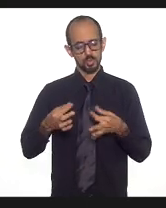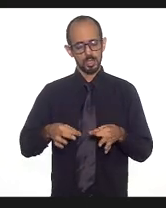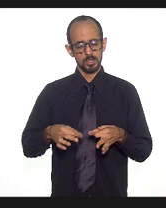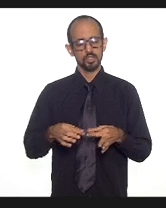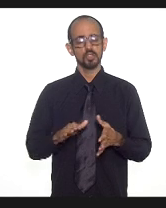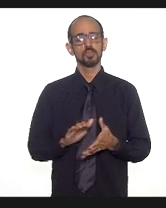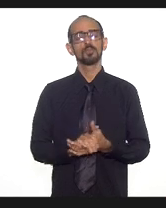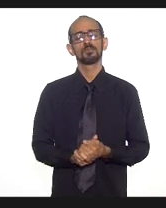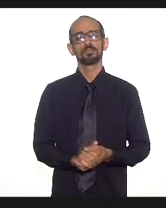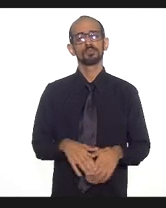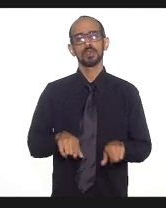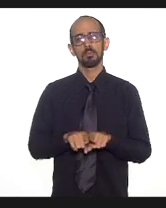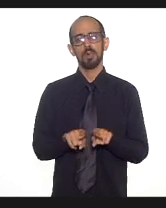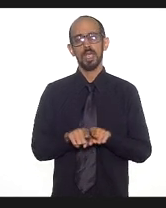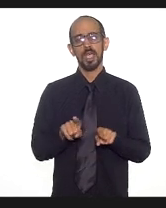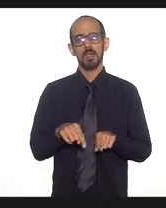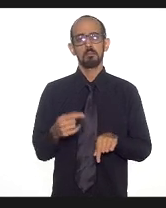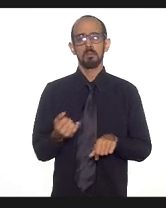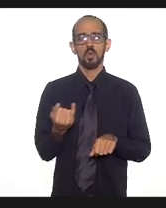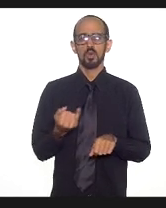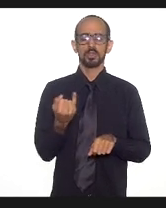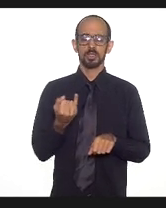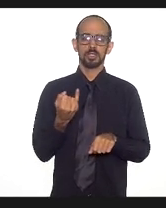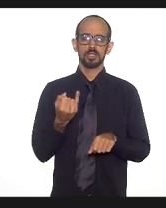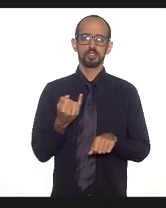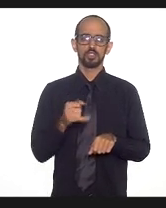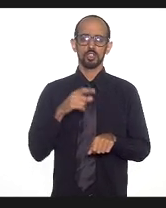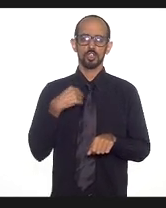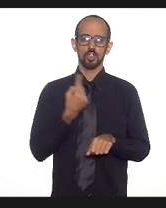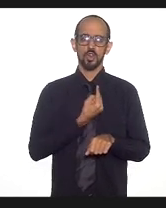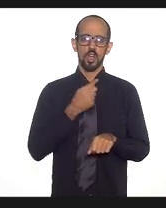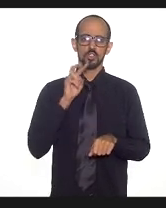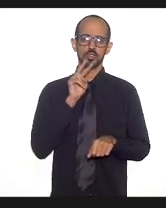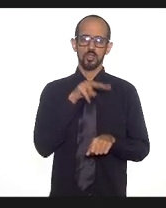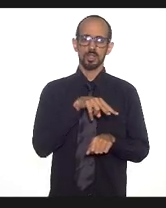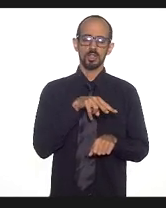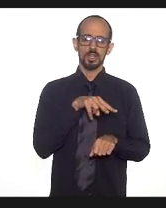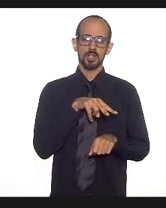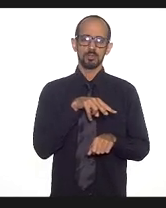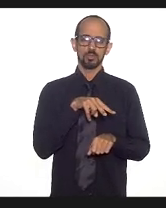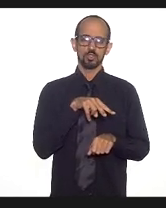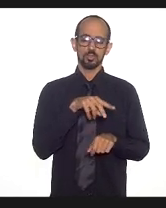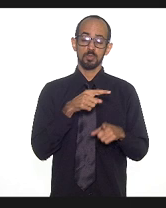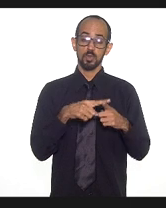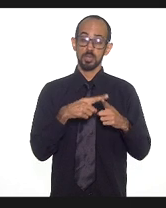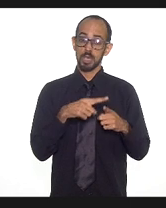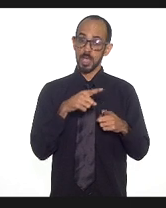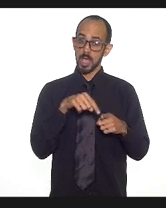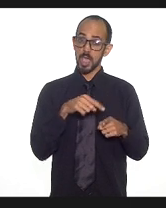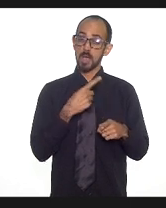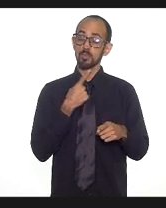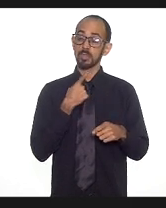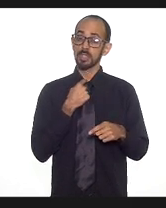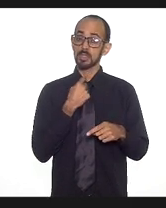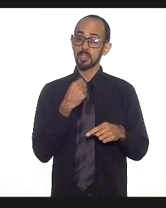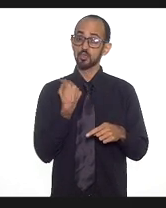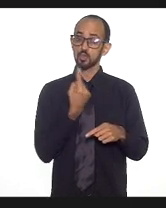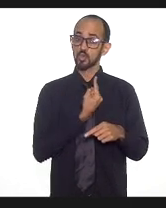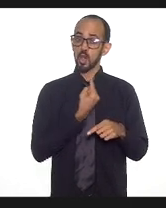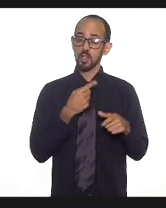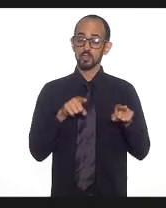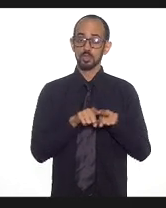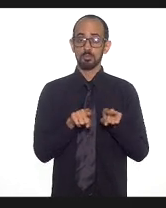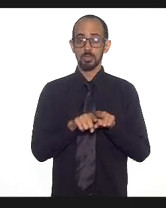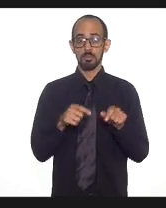Eu considero fundamental que a gente olhe de perto, né, porque é um desejo nosso e uma demanda da sociedade